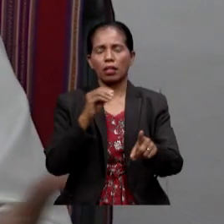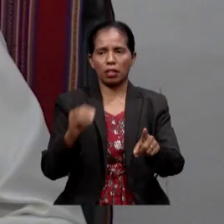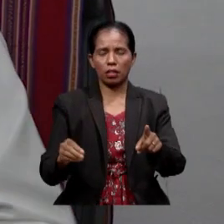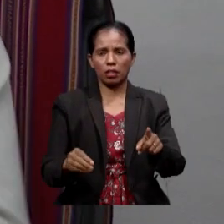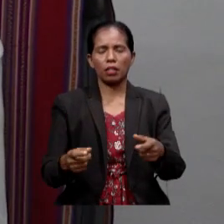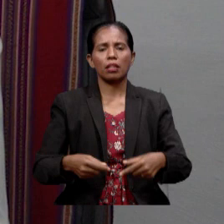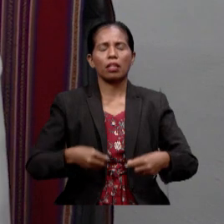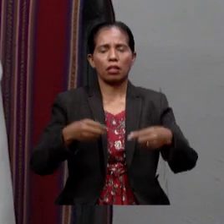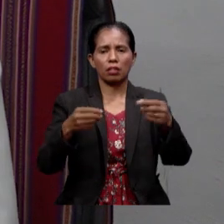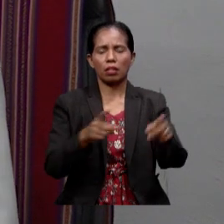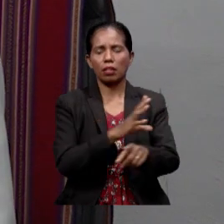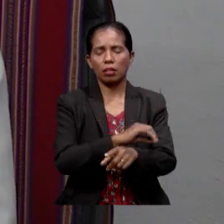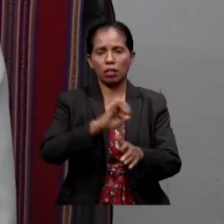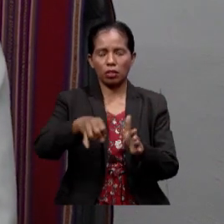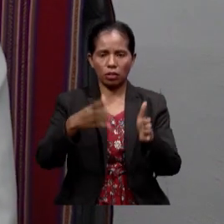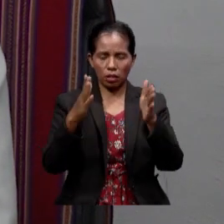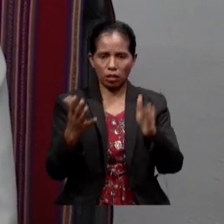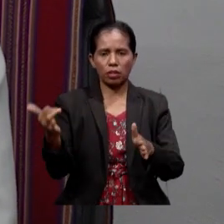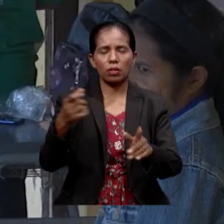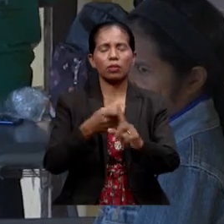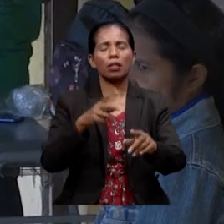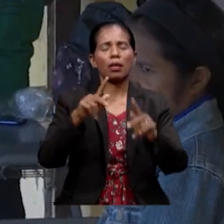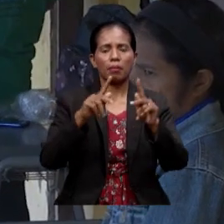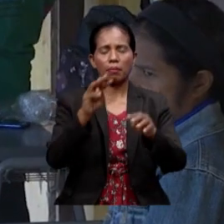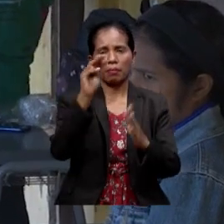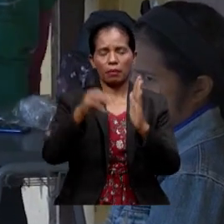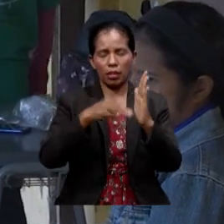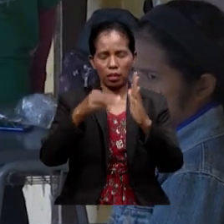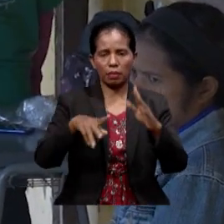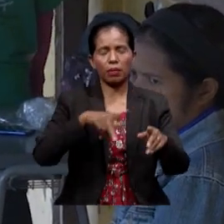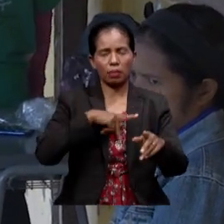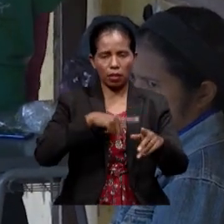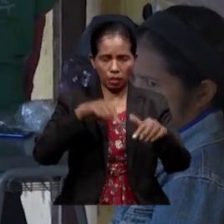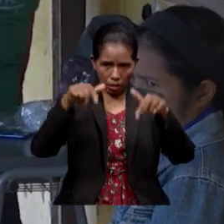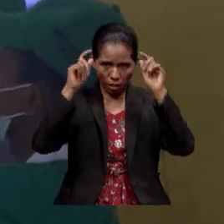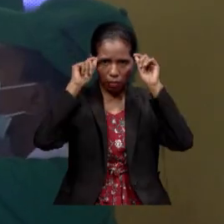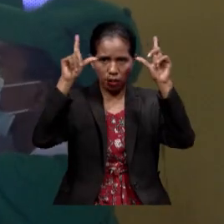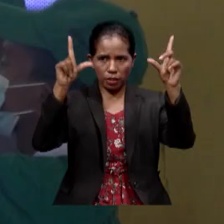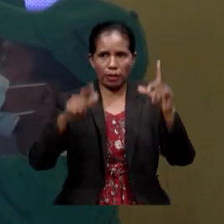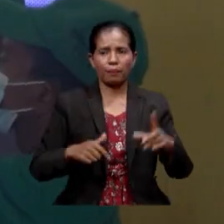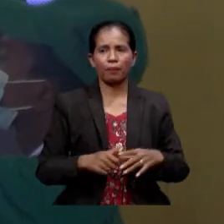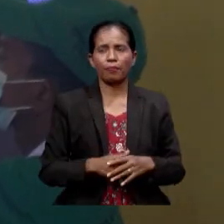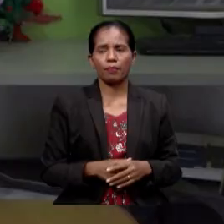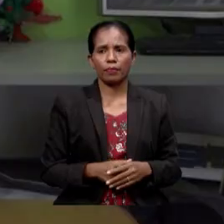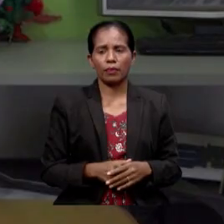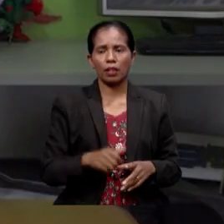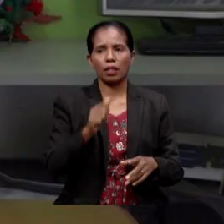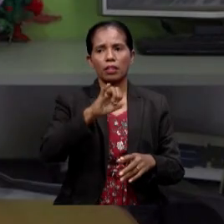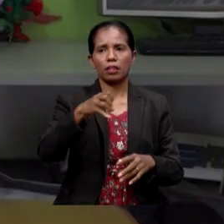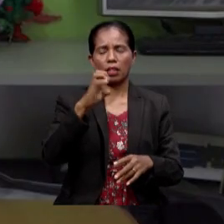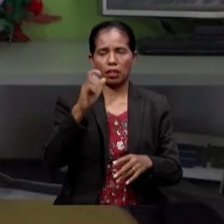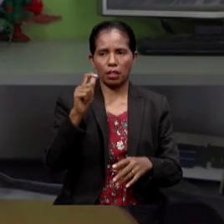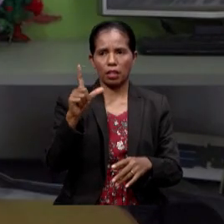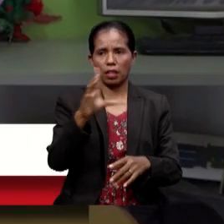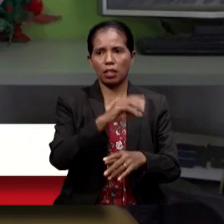sai dilemático ba jornalista sira husi media privado hiraknebe existe ha Timor-Leste. As etelinha russo mantém na fati